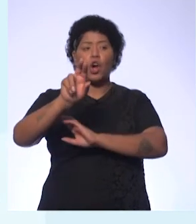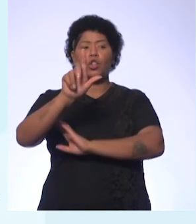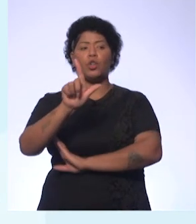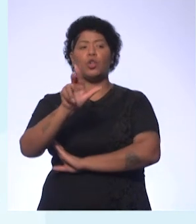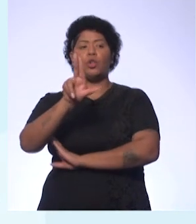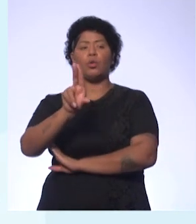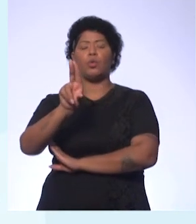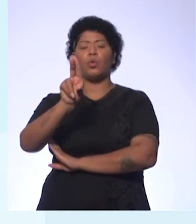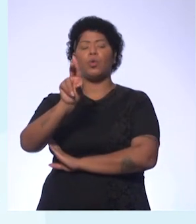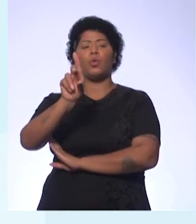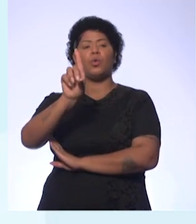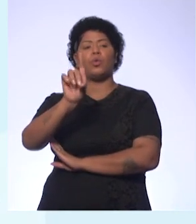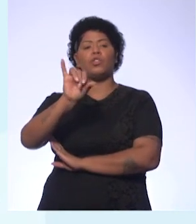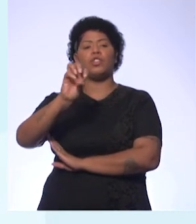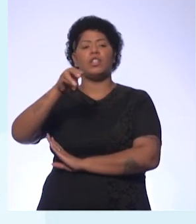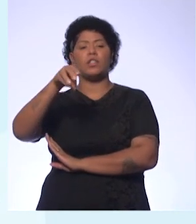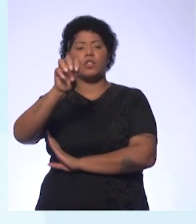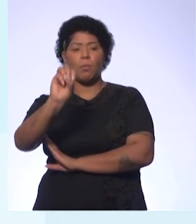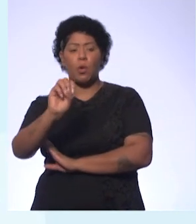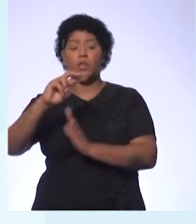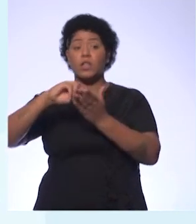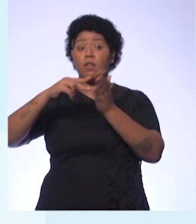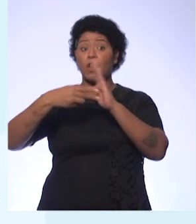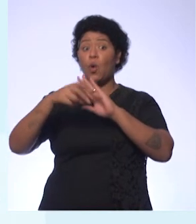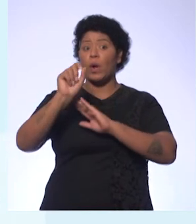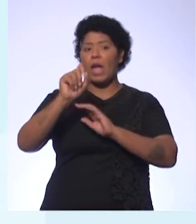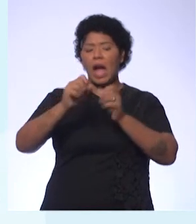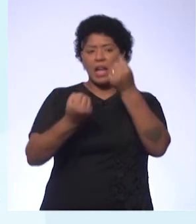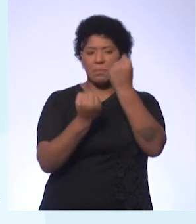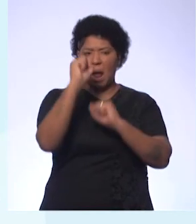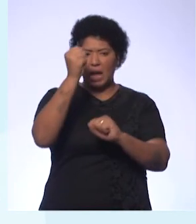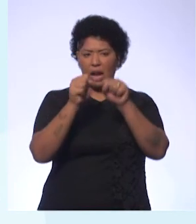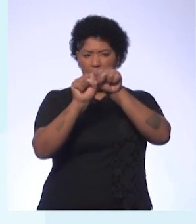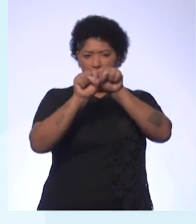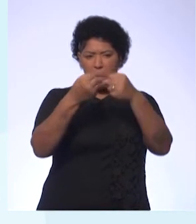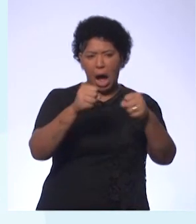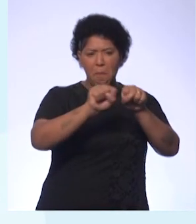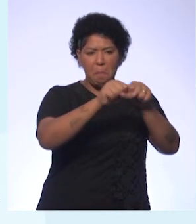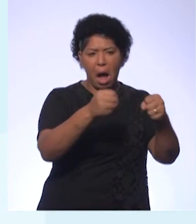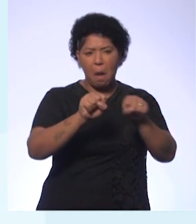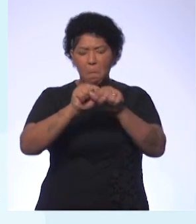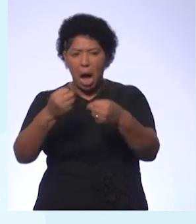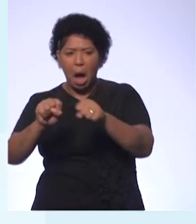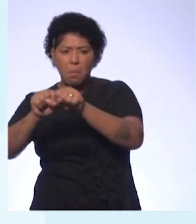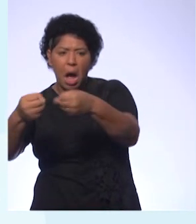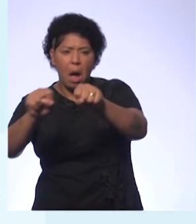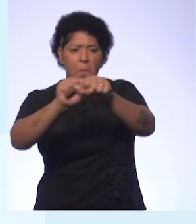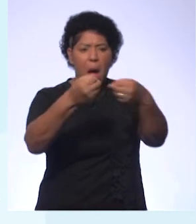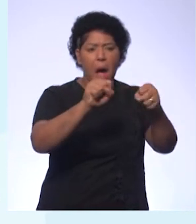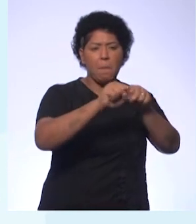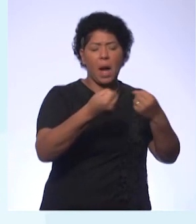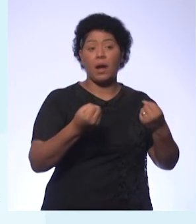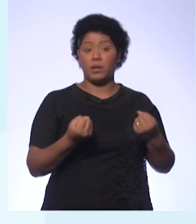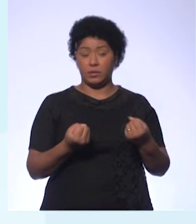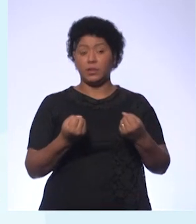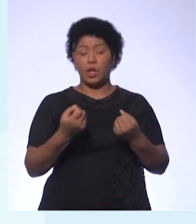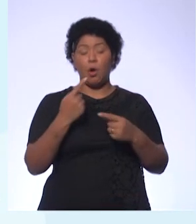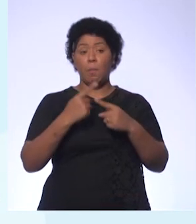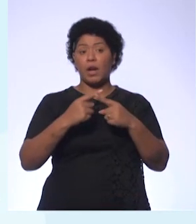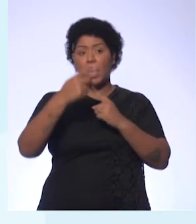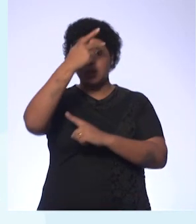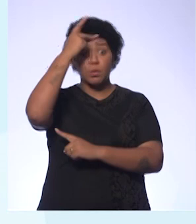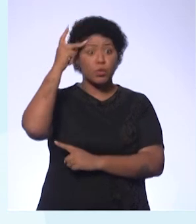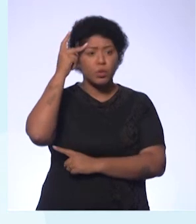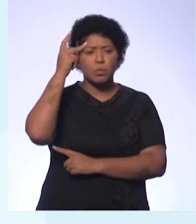estas eram responsáveis pelo desemprego e pela exploração. Então, na realidade, assim, o ludismo ele via nas máquinas, os operários eles começaram